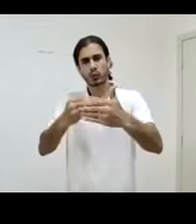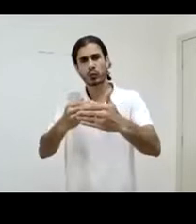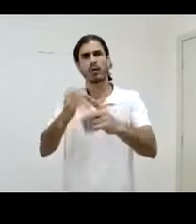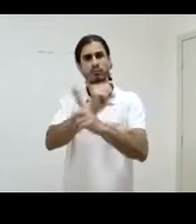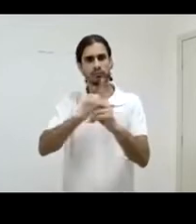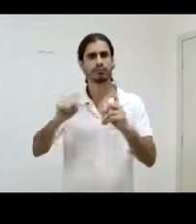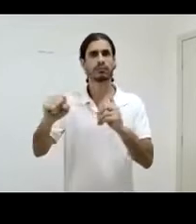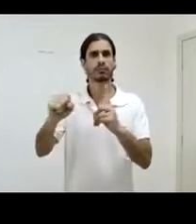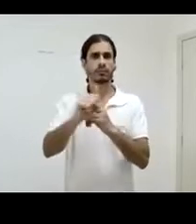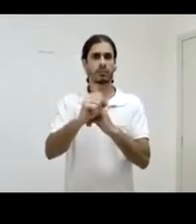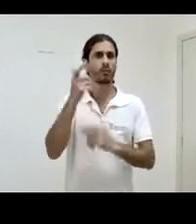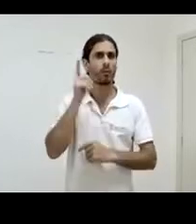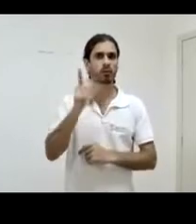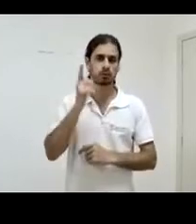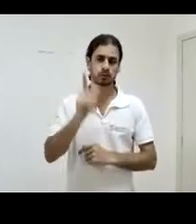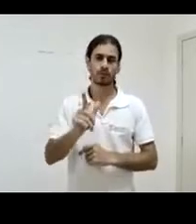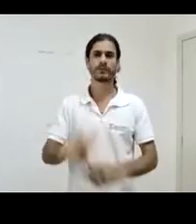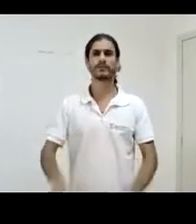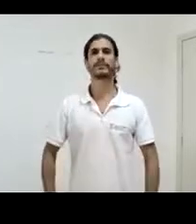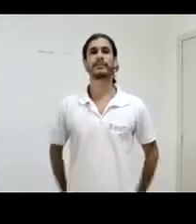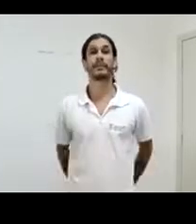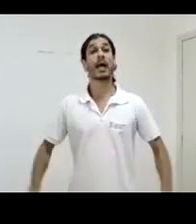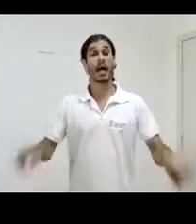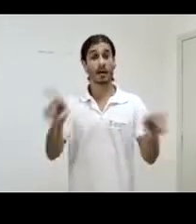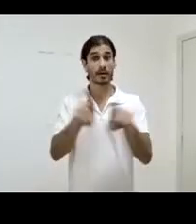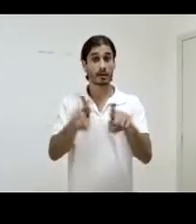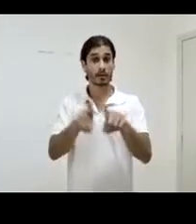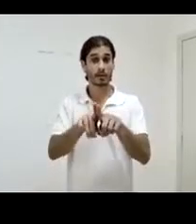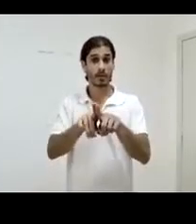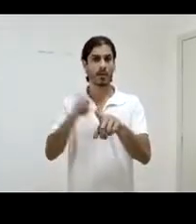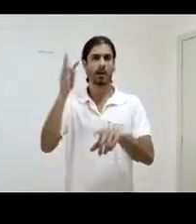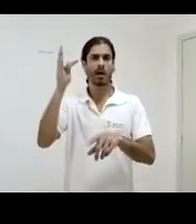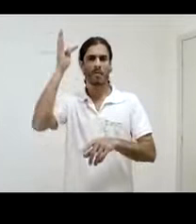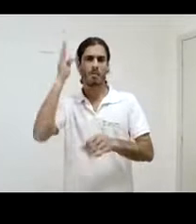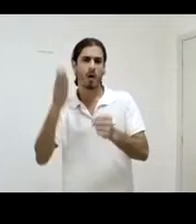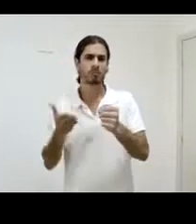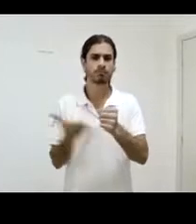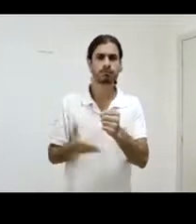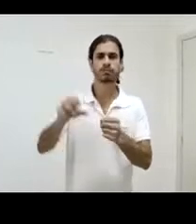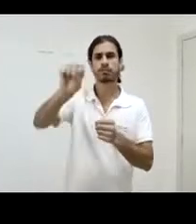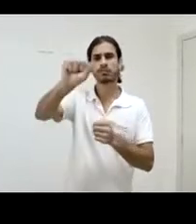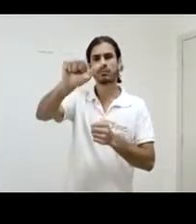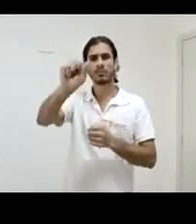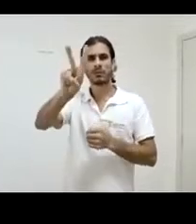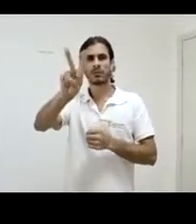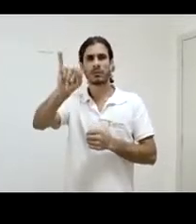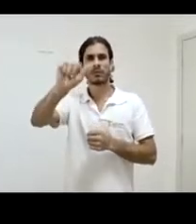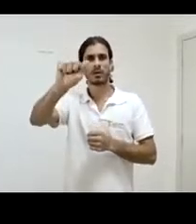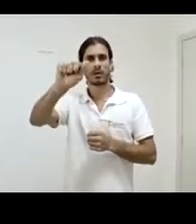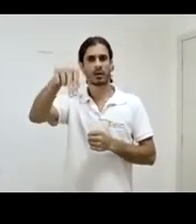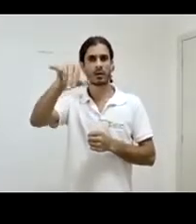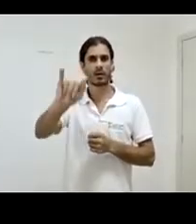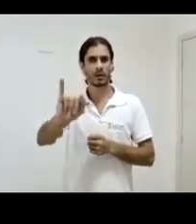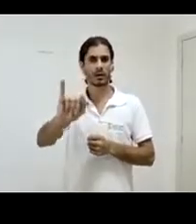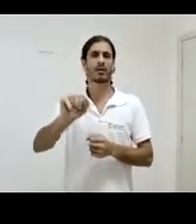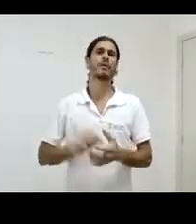Por conseguinte, a gente traz também Saviani, que fala que o homem aprende a ser homem intervindo, né, sobre a natureza. Então,